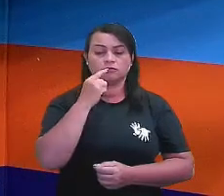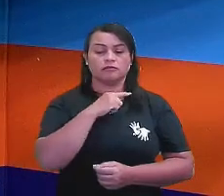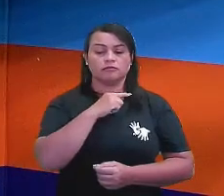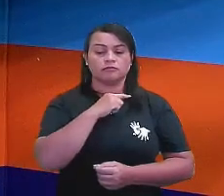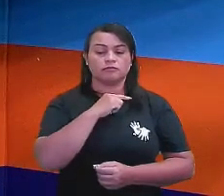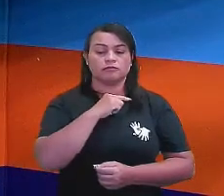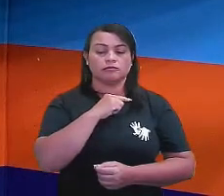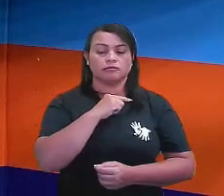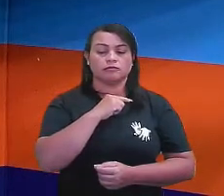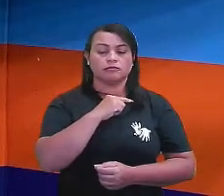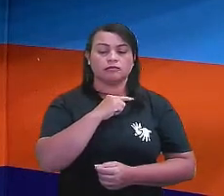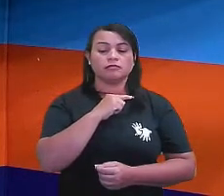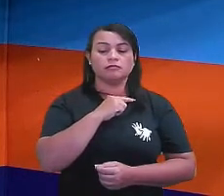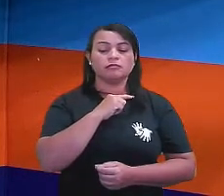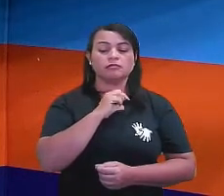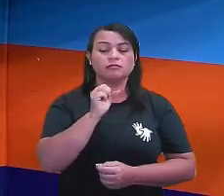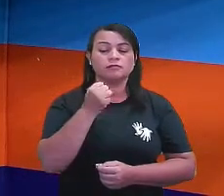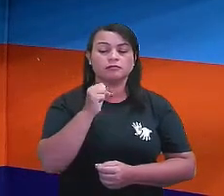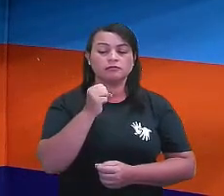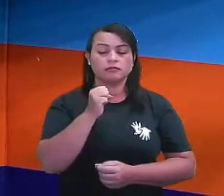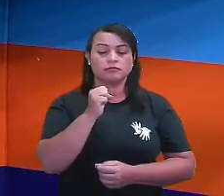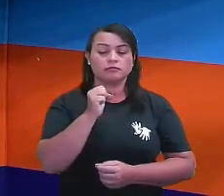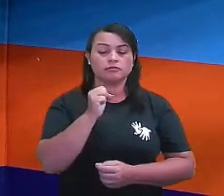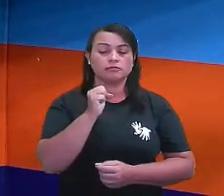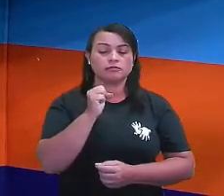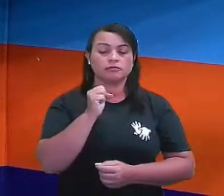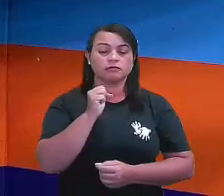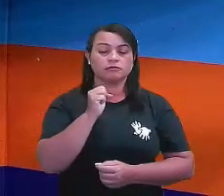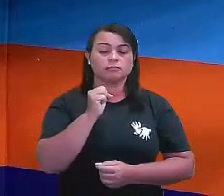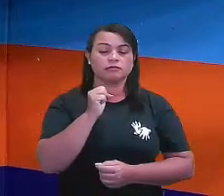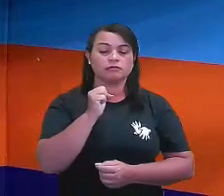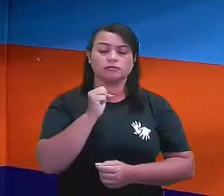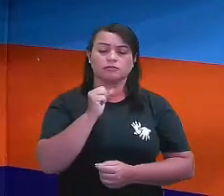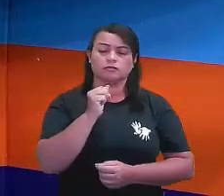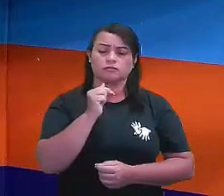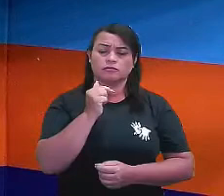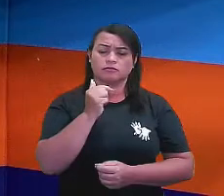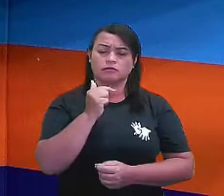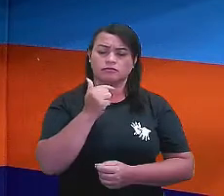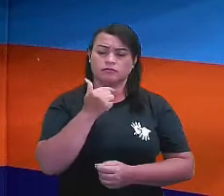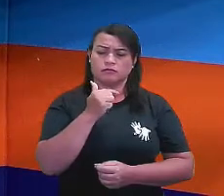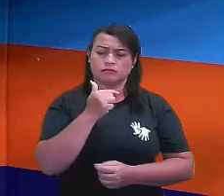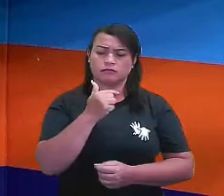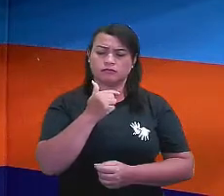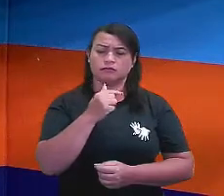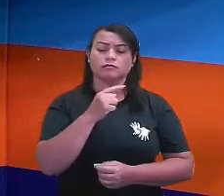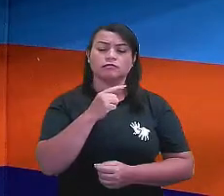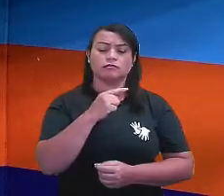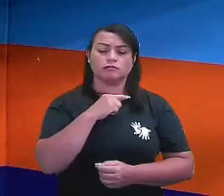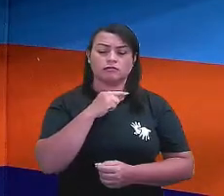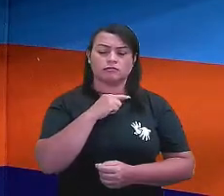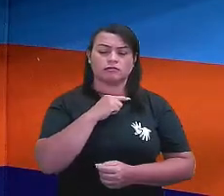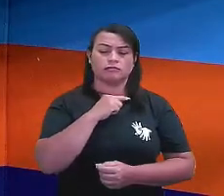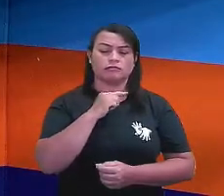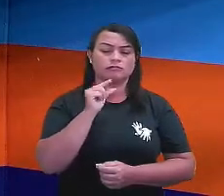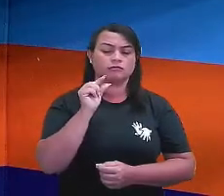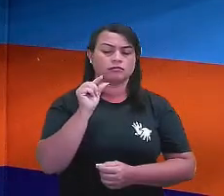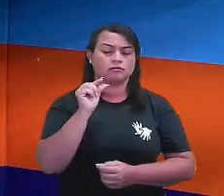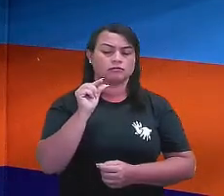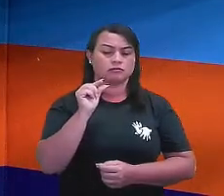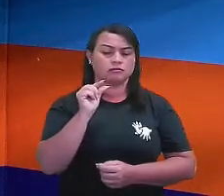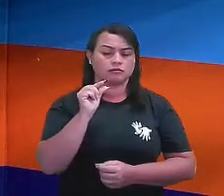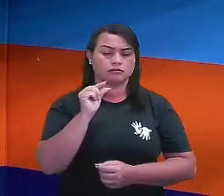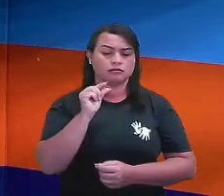no 8, se tem 8 na tabuadinha do 3. Não tem, mas tem um número menor que